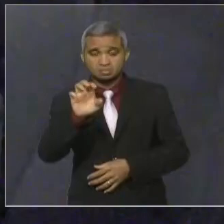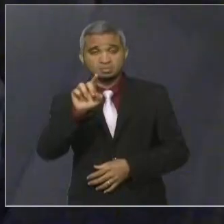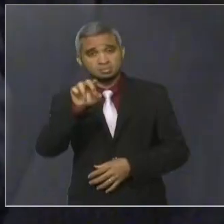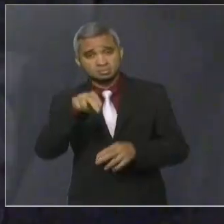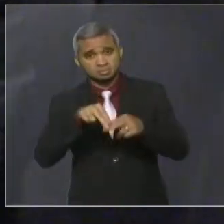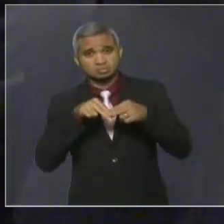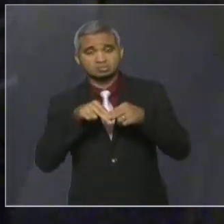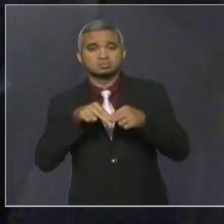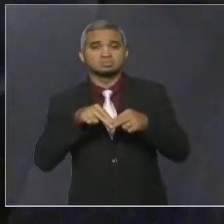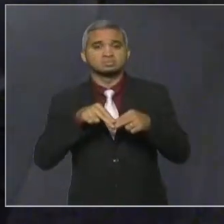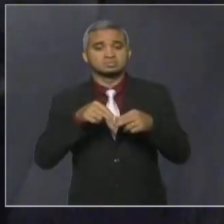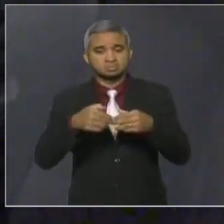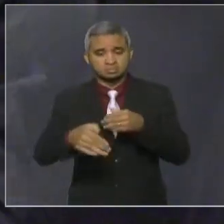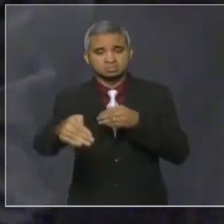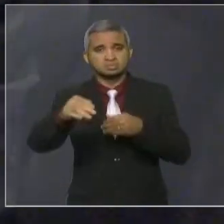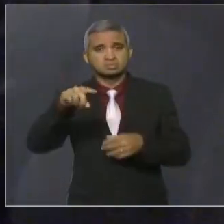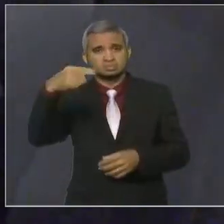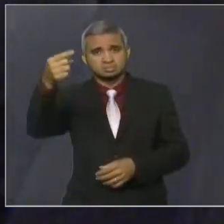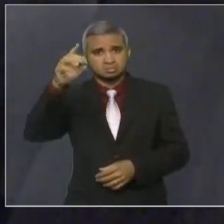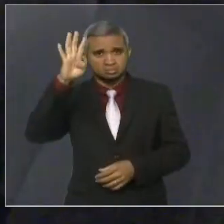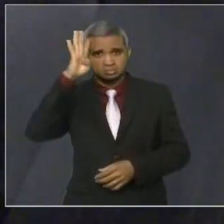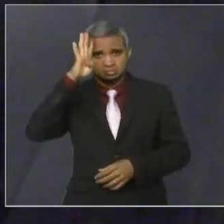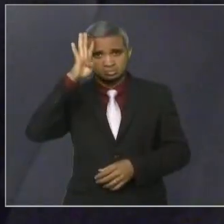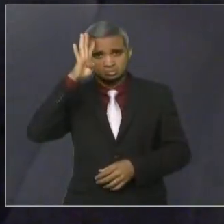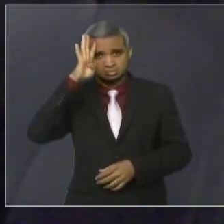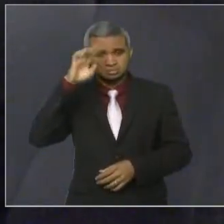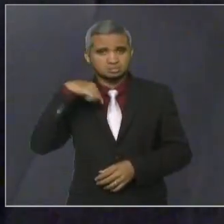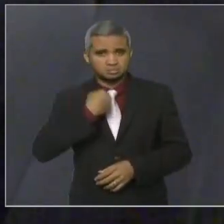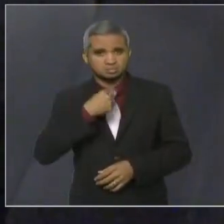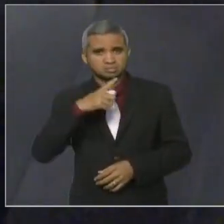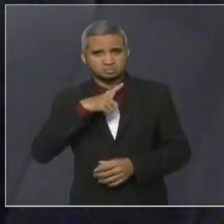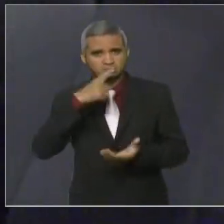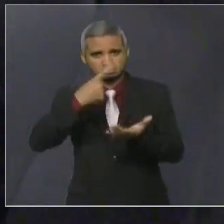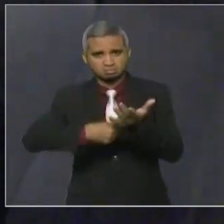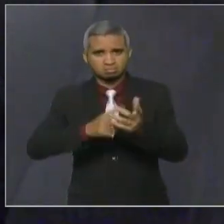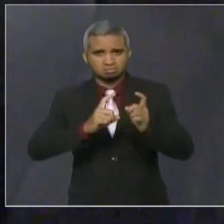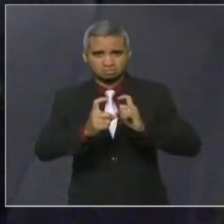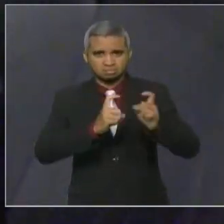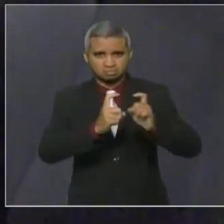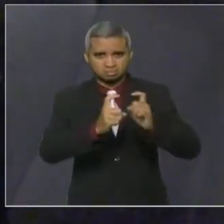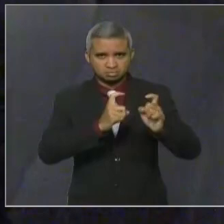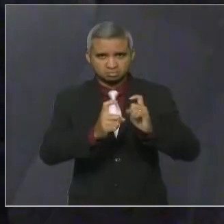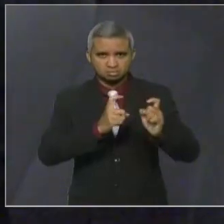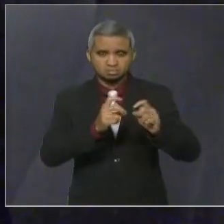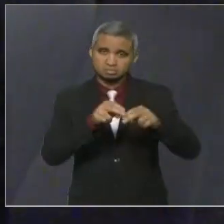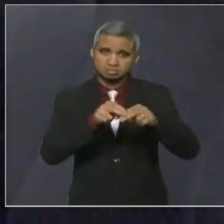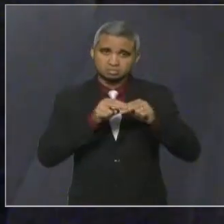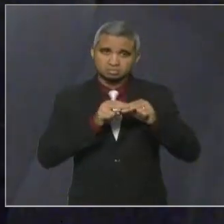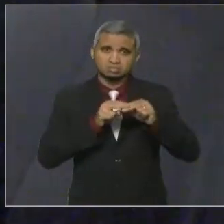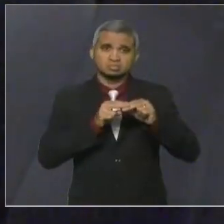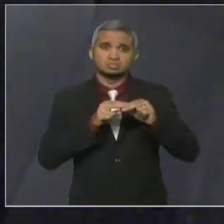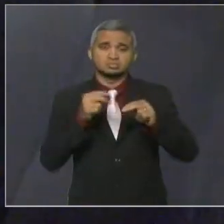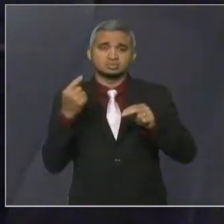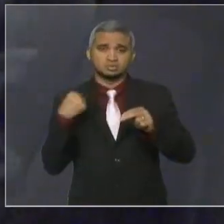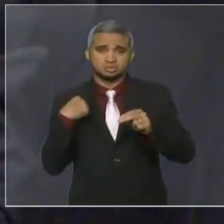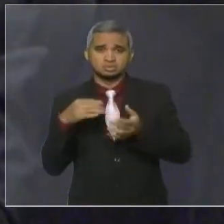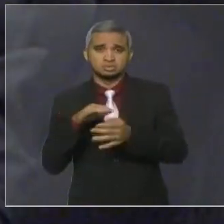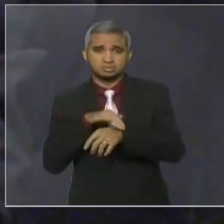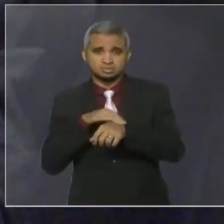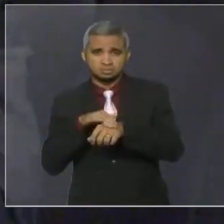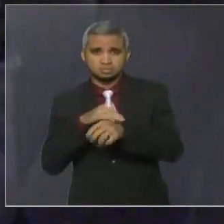poderemos fazer essa discussão. Mas eu conversava com o senhor secretário e ele me dava a certeza de que ainda esse